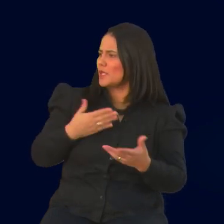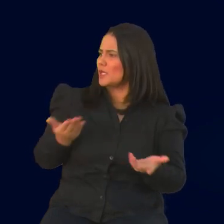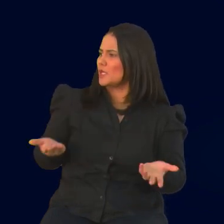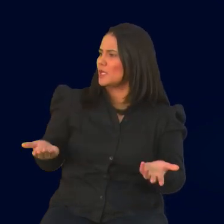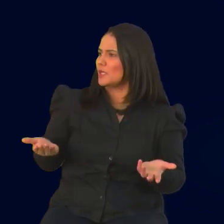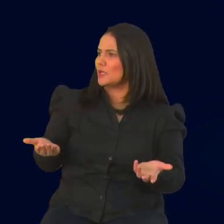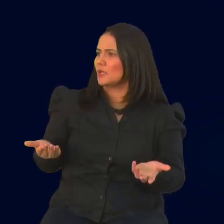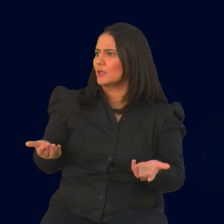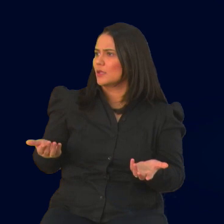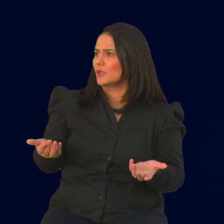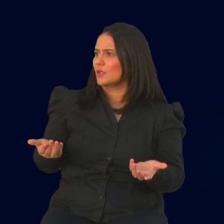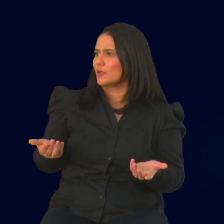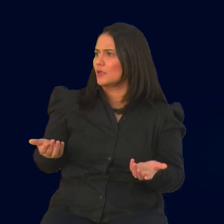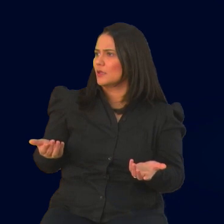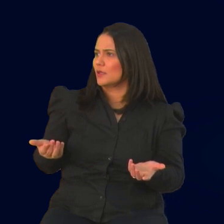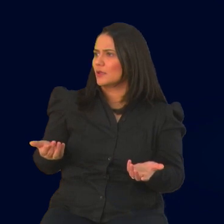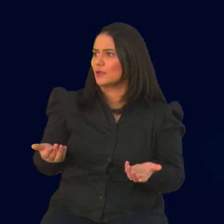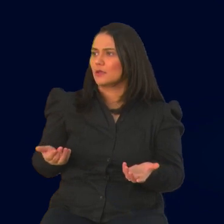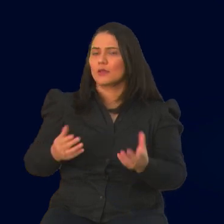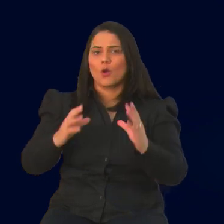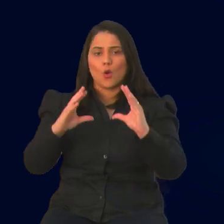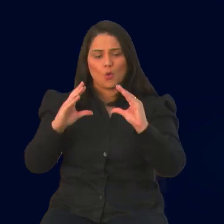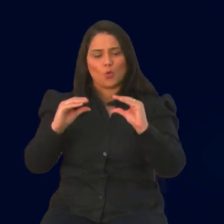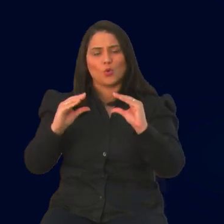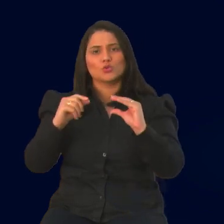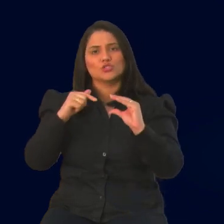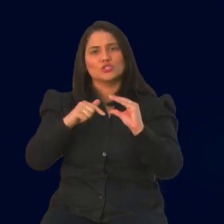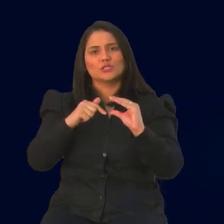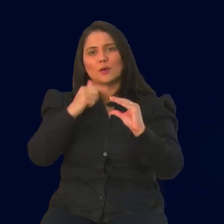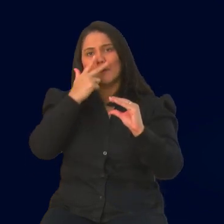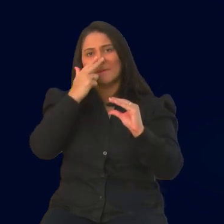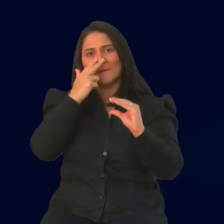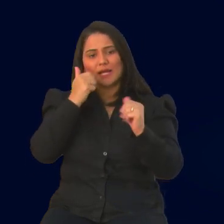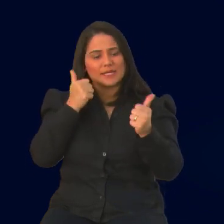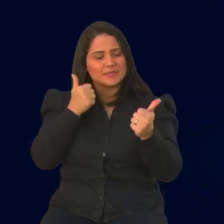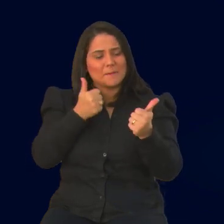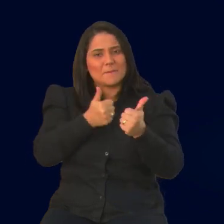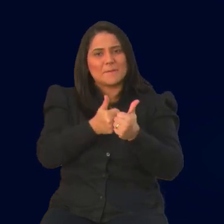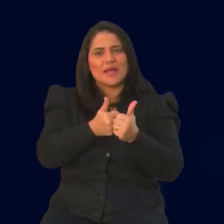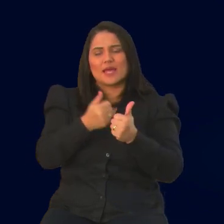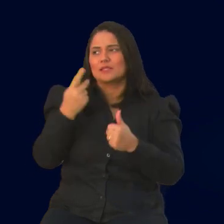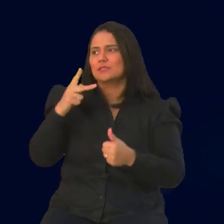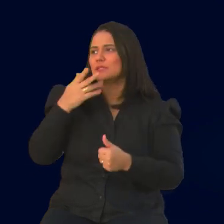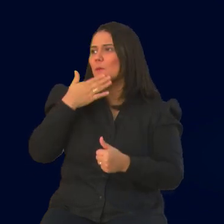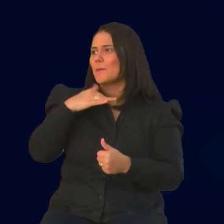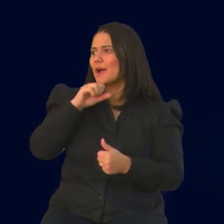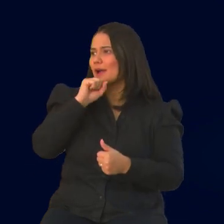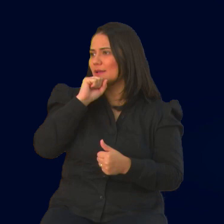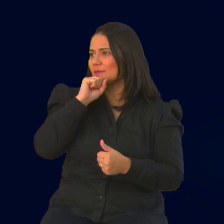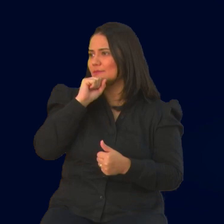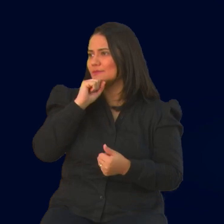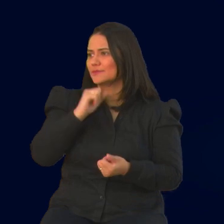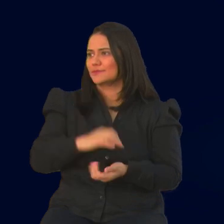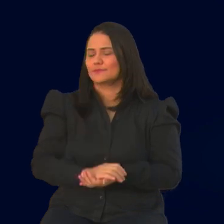E o colchão era a forma que eu tinha de me sentir mais próxima do teu pai. E daí